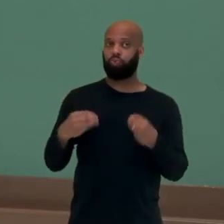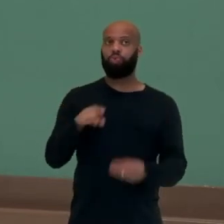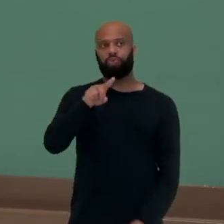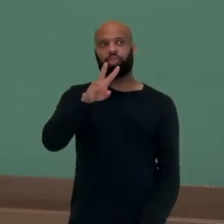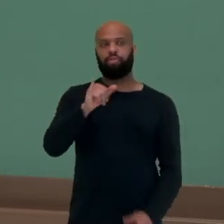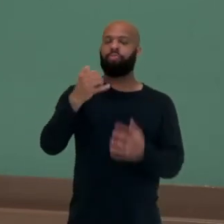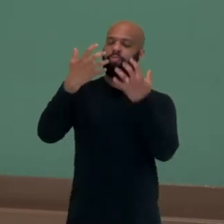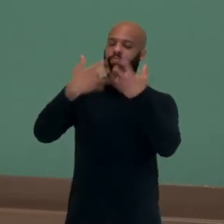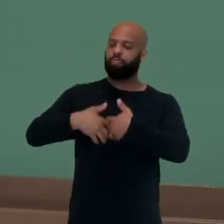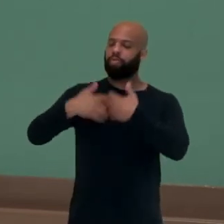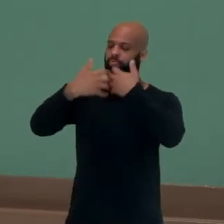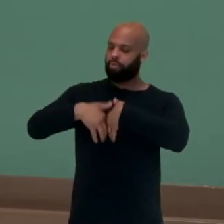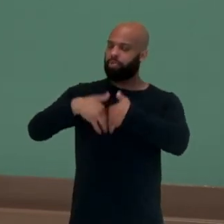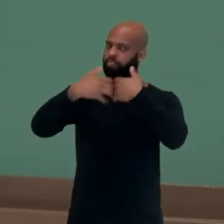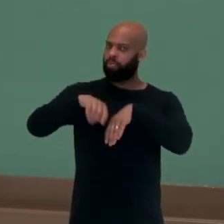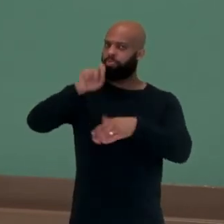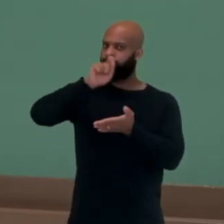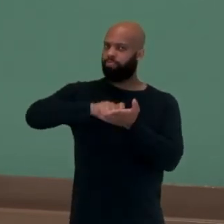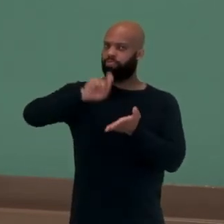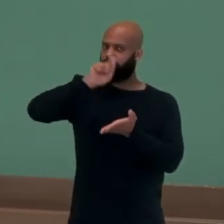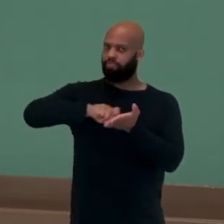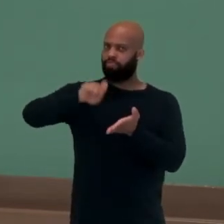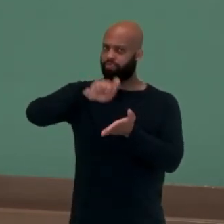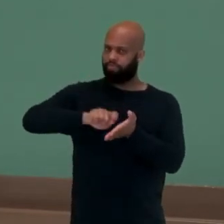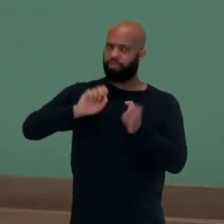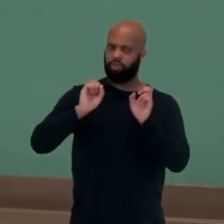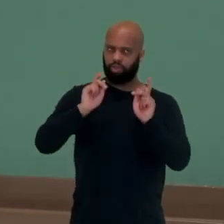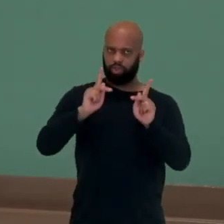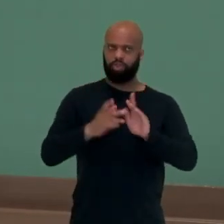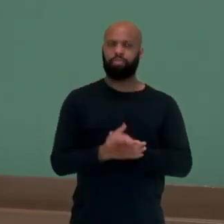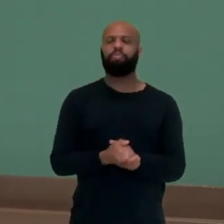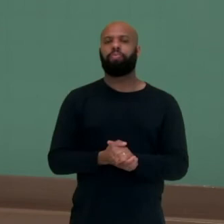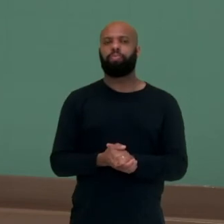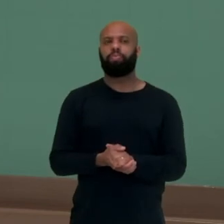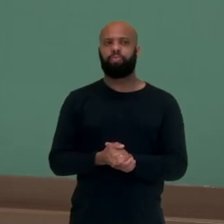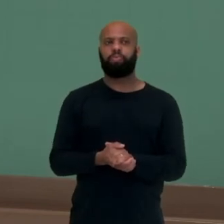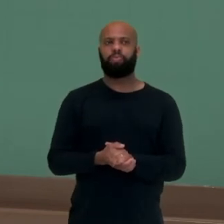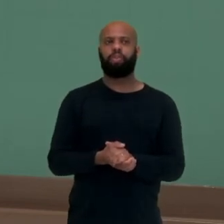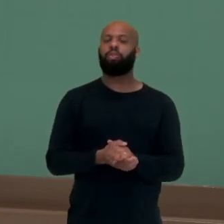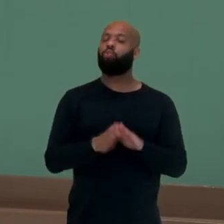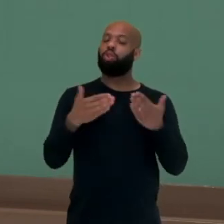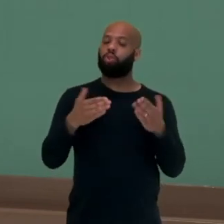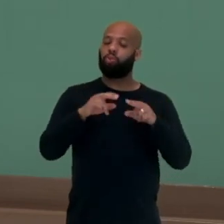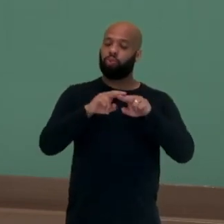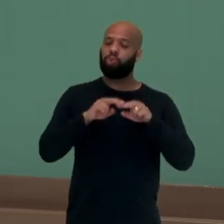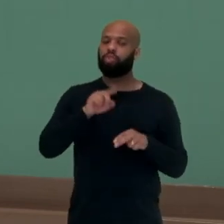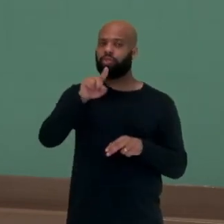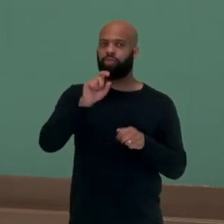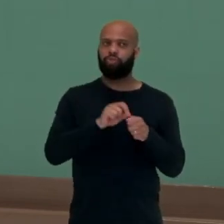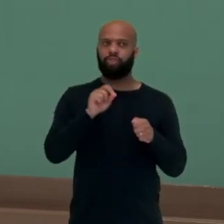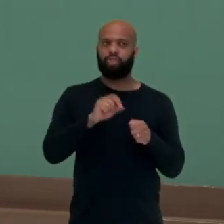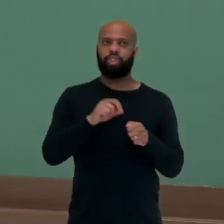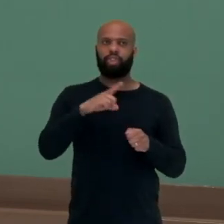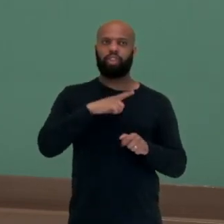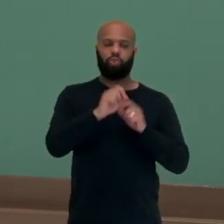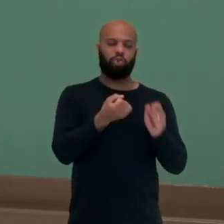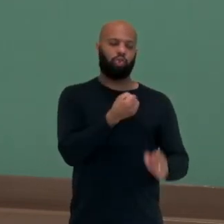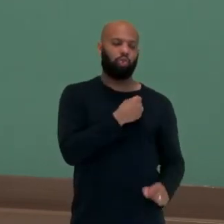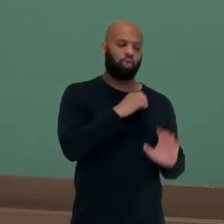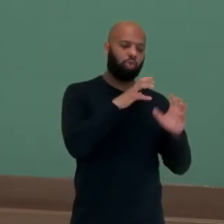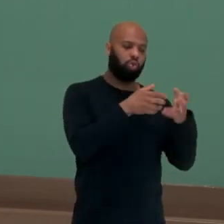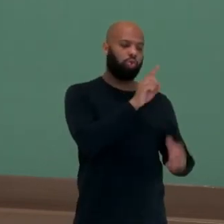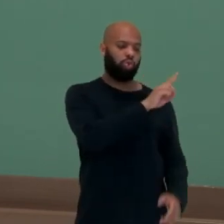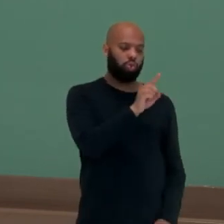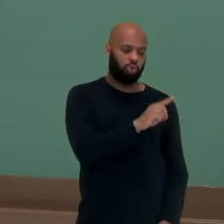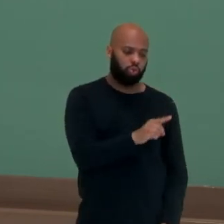número Z e esse número V. Tranquilo? Para isso acontecer, a parte real do